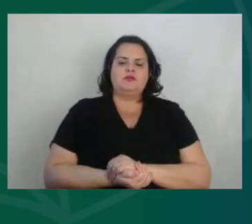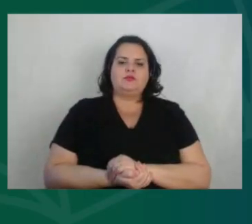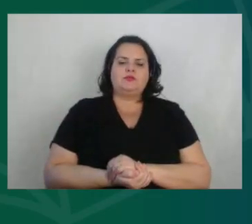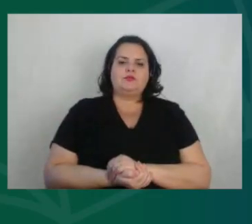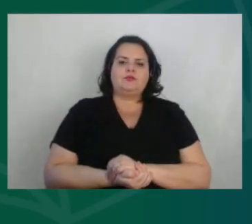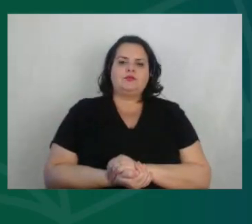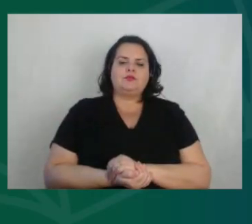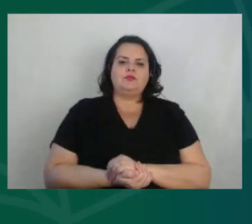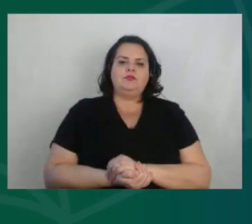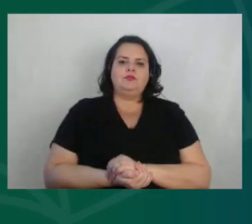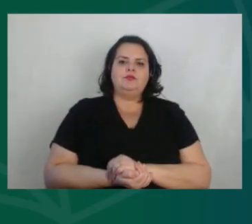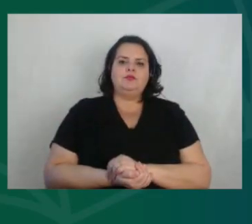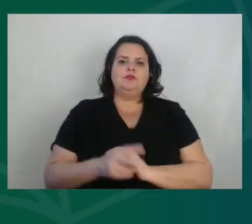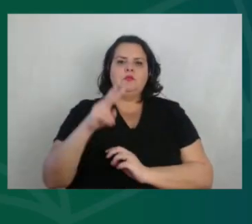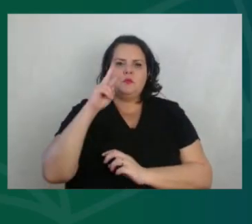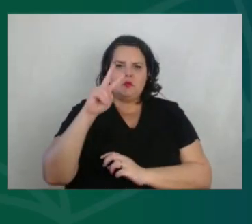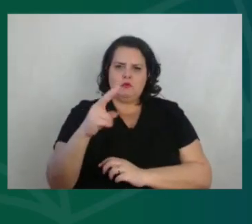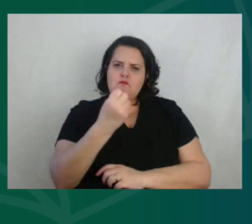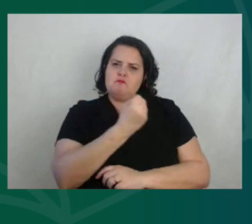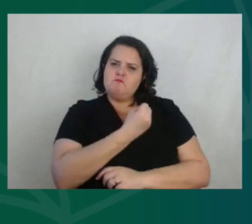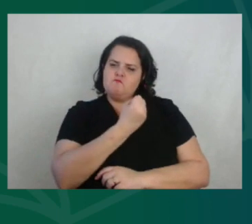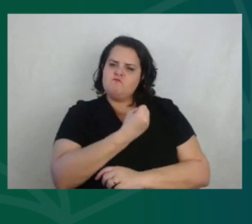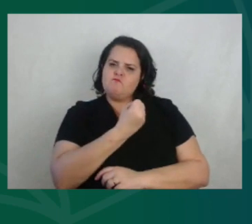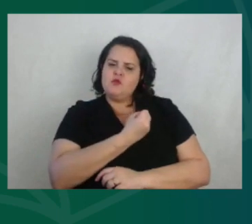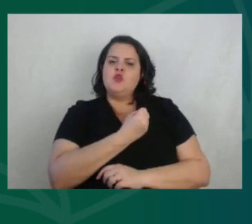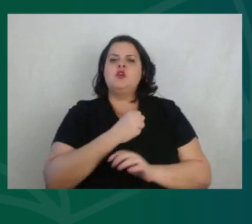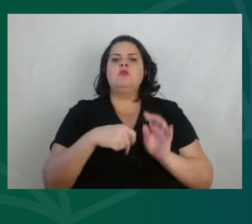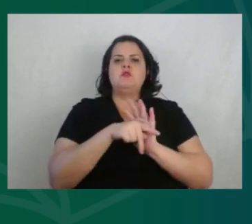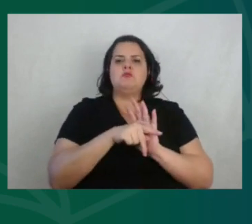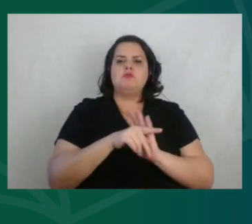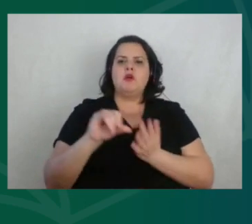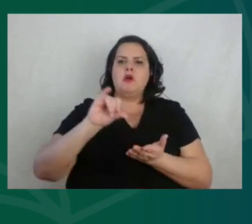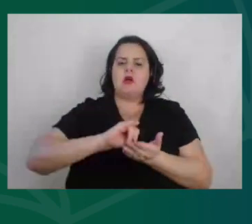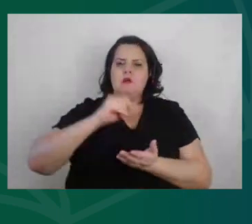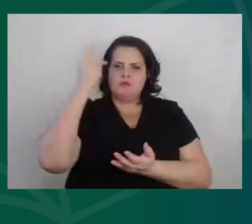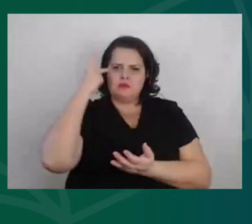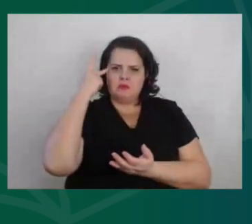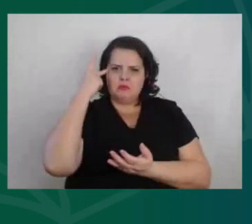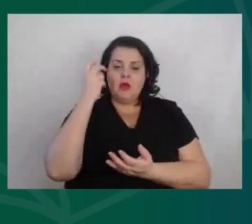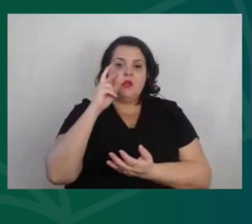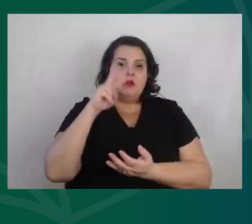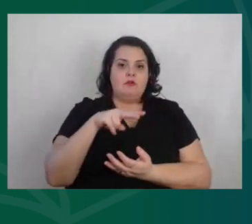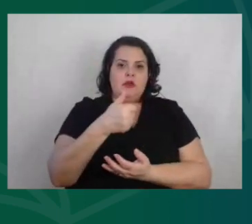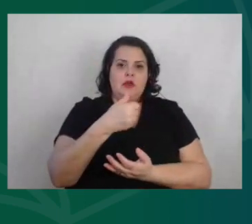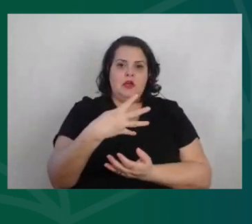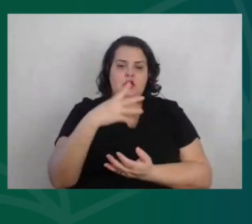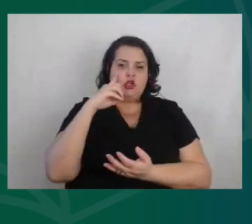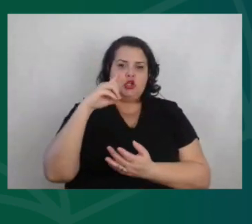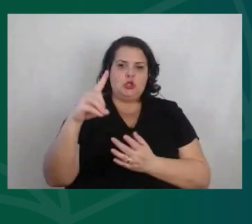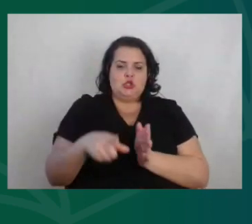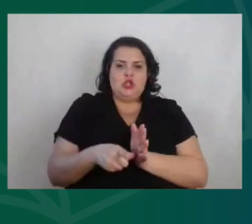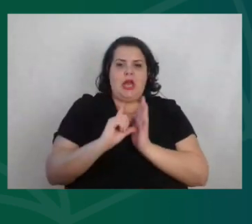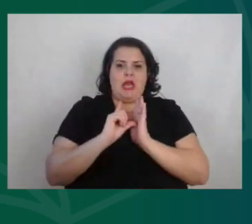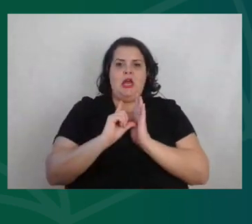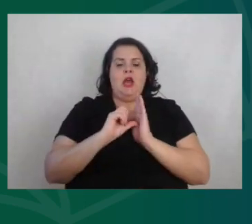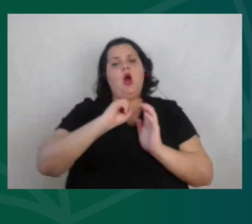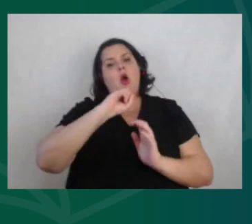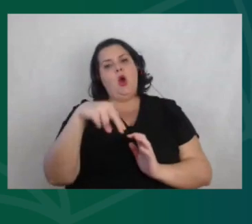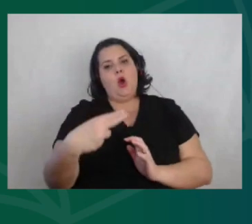Aqui dados da capital, né? Então sempre você avalia os 14 dias anteriores ou os 7